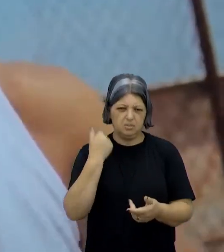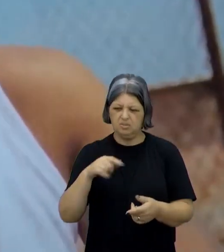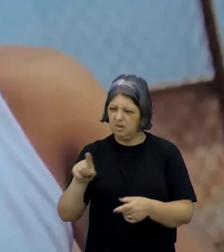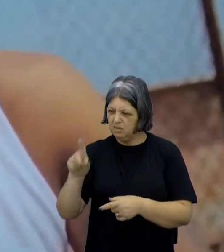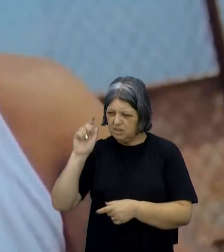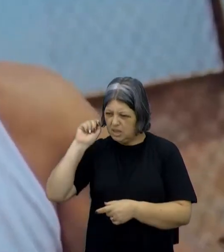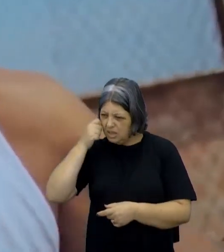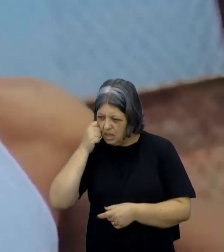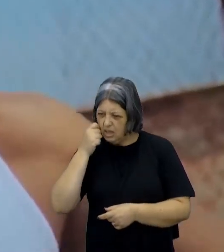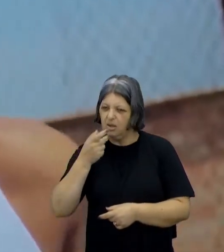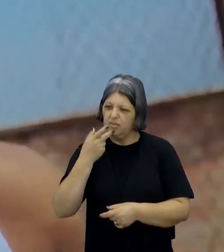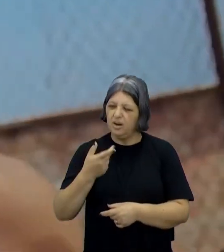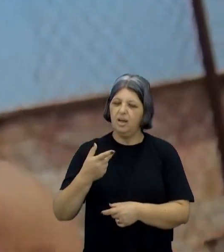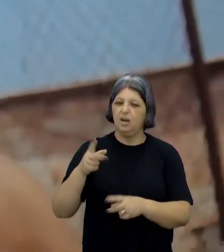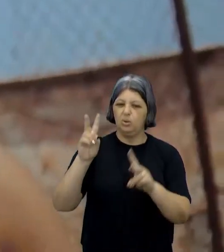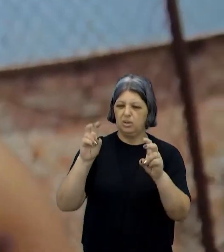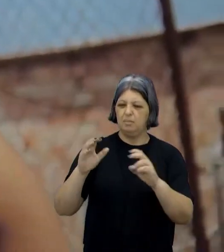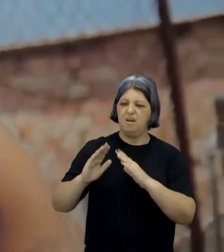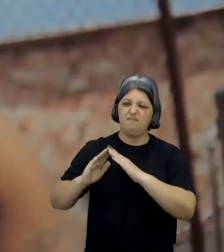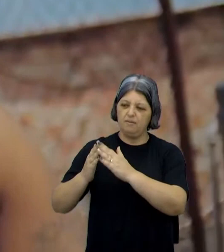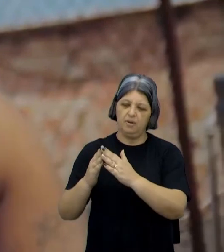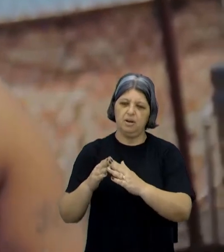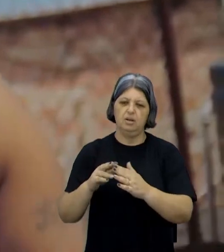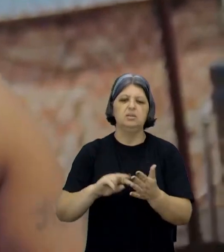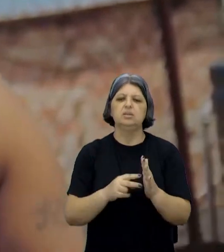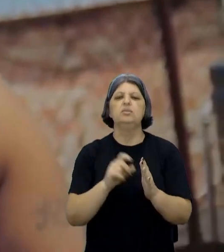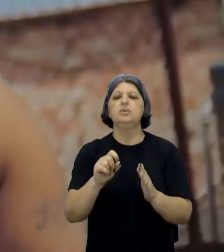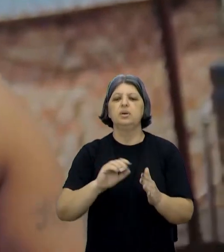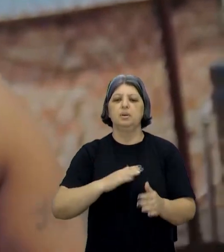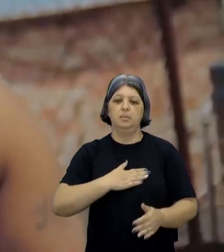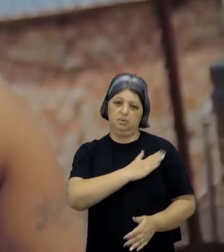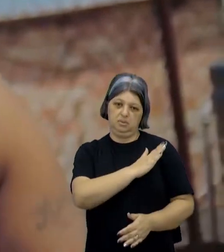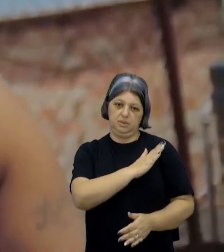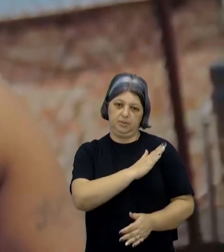que falar de favela com você. Que porra de preconceito é esse?